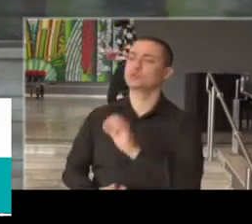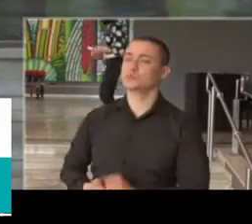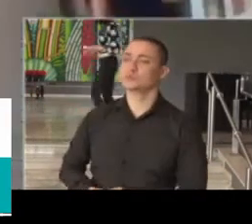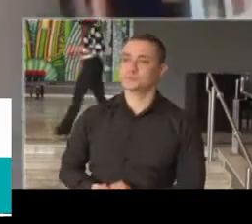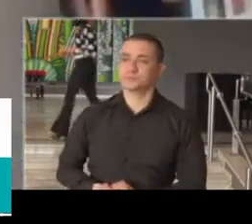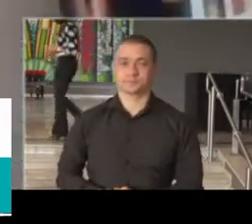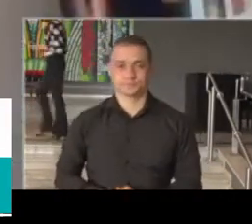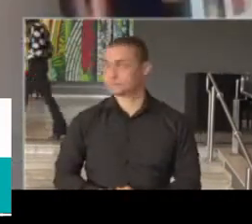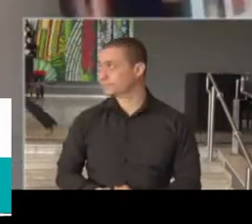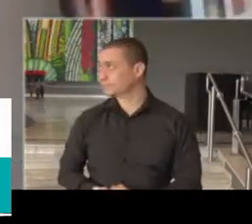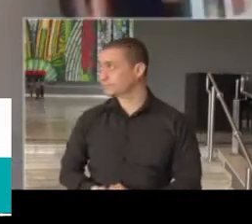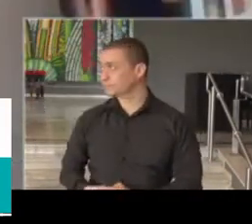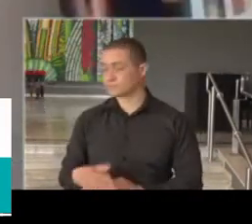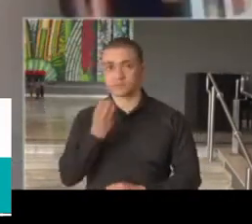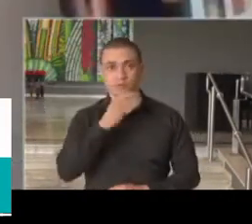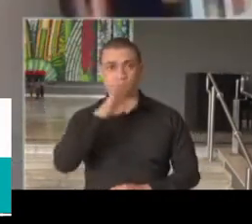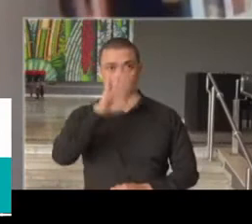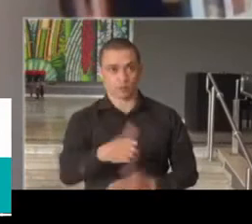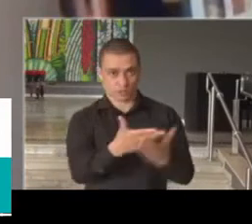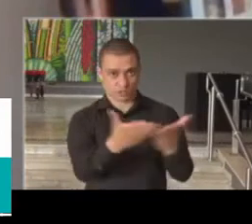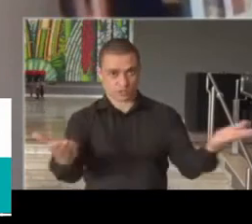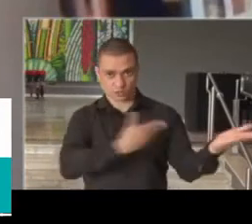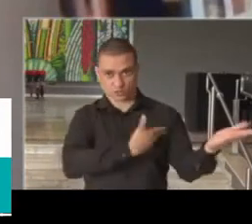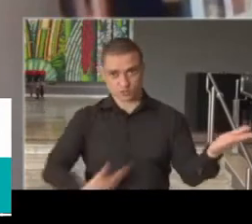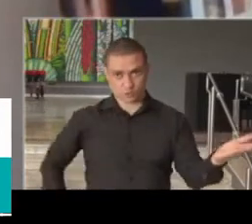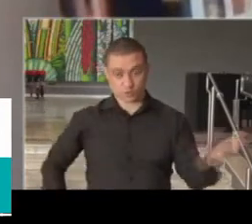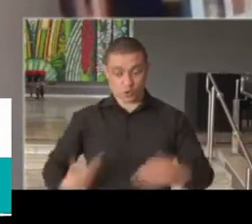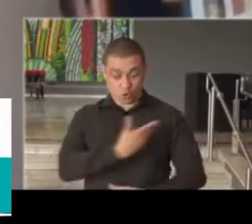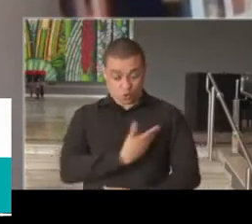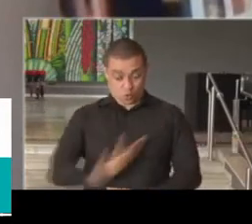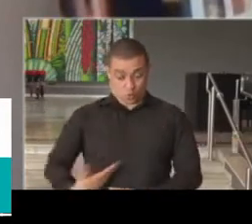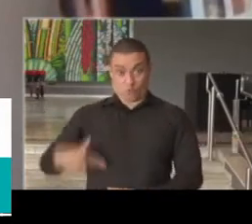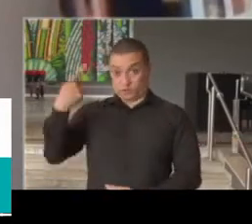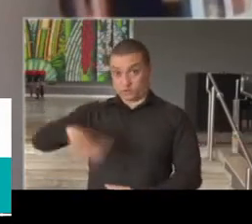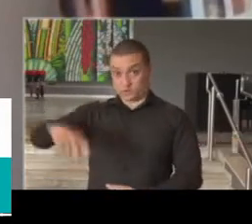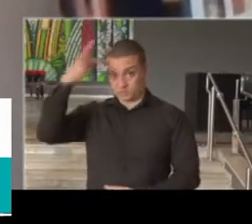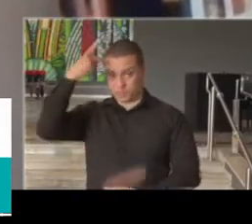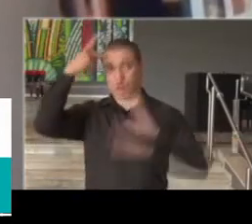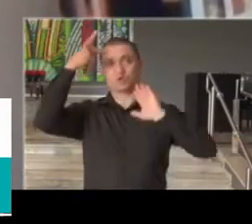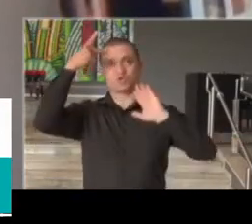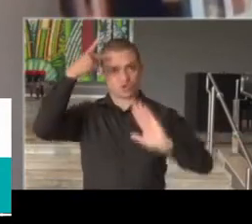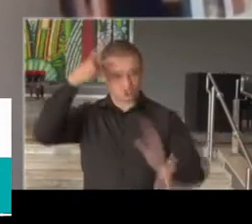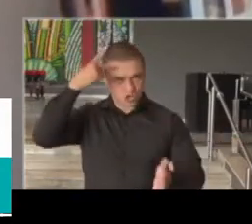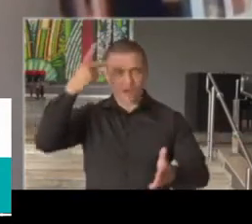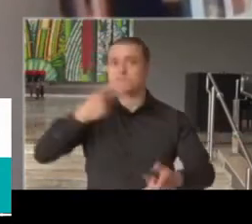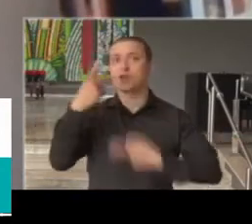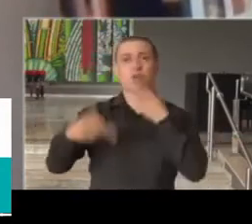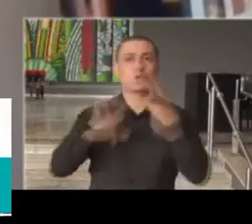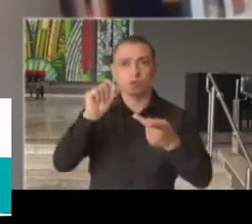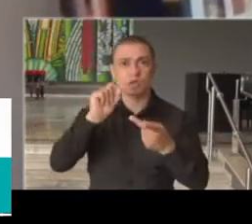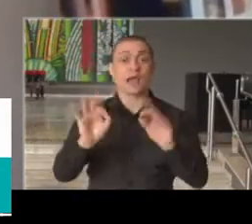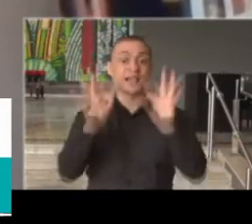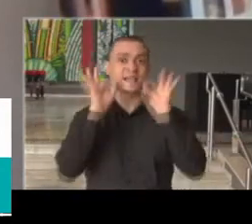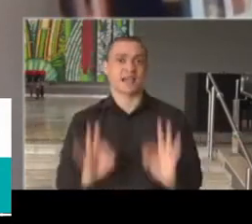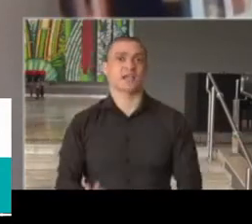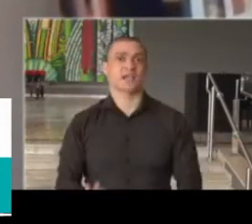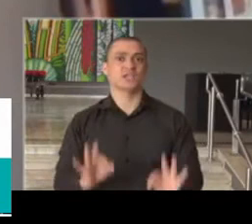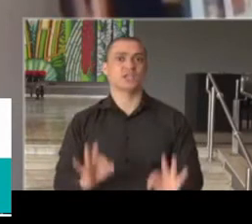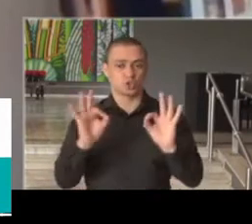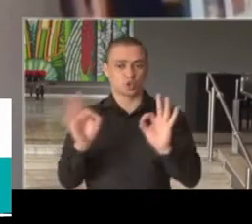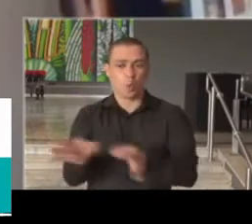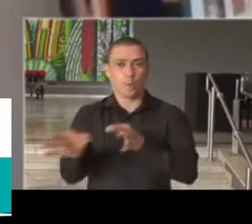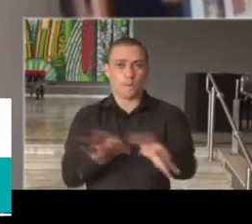favor. Boa tarde, governador. O governo de São Paulo tem sinalizado que está garantido um plano